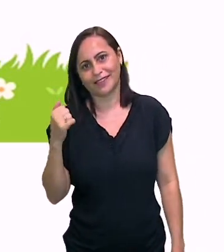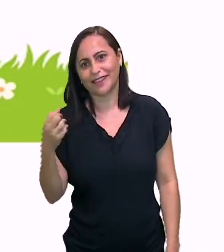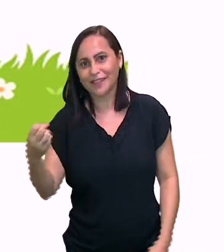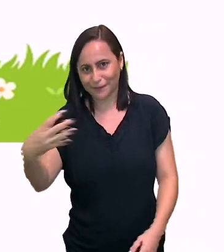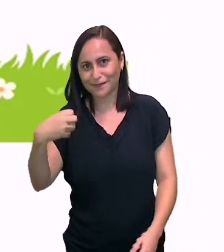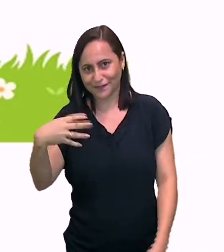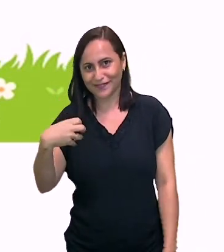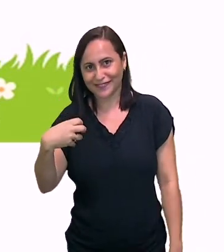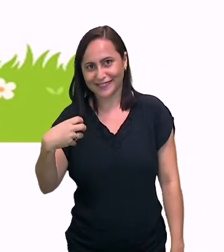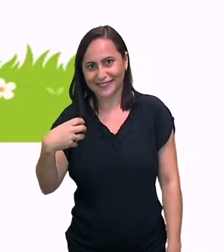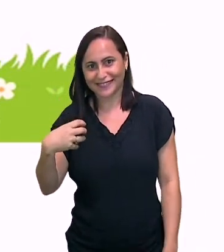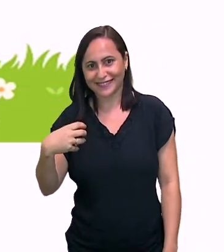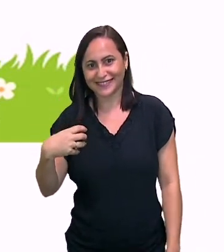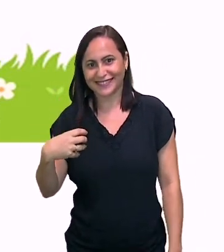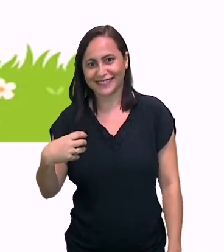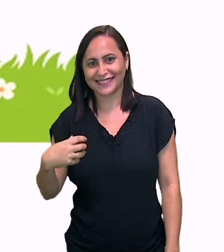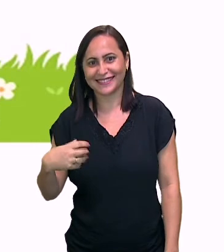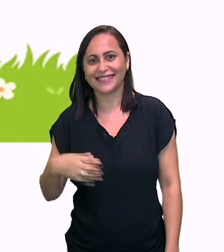ensina.